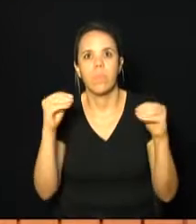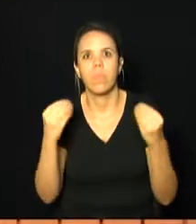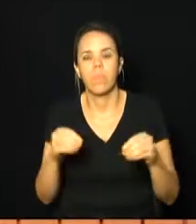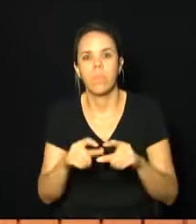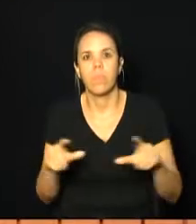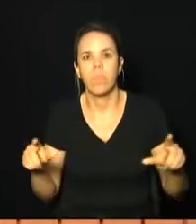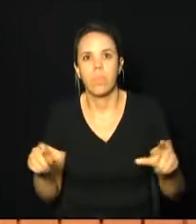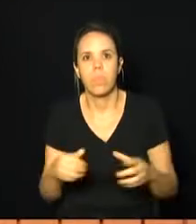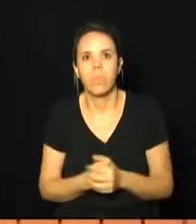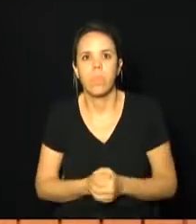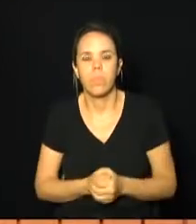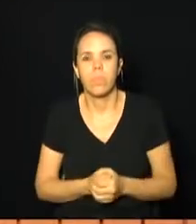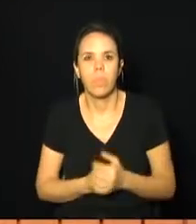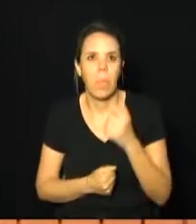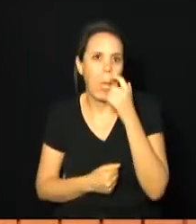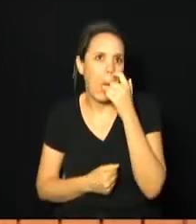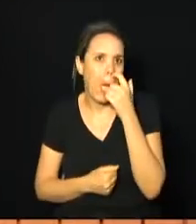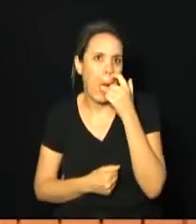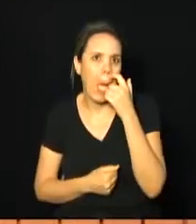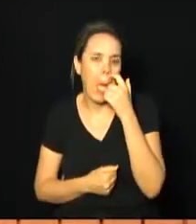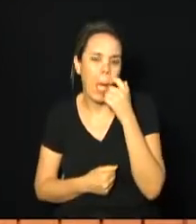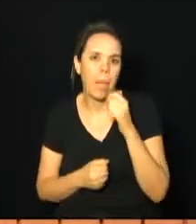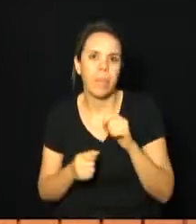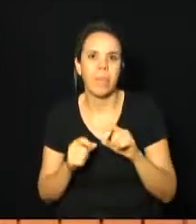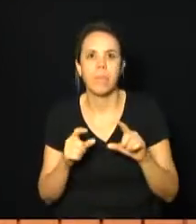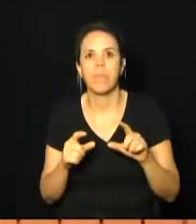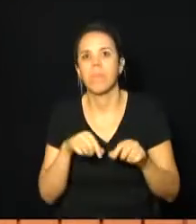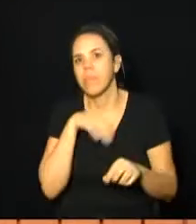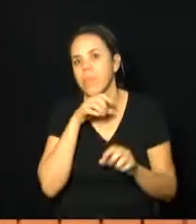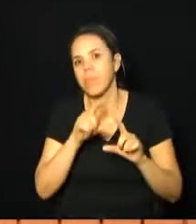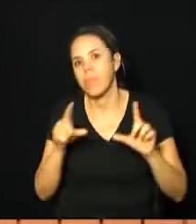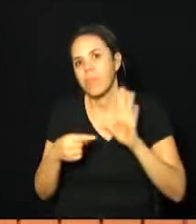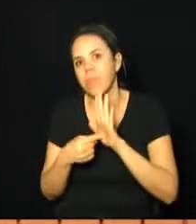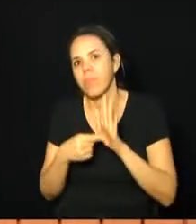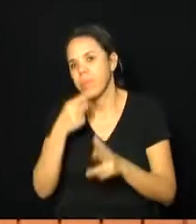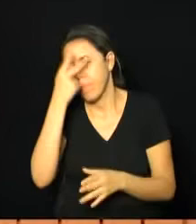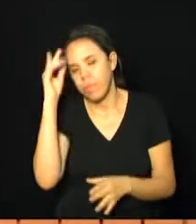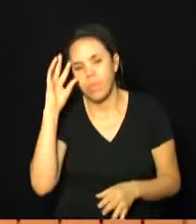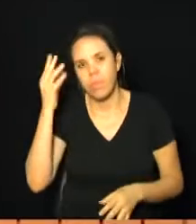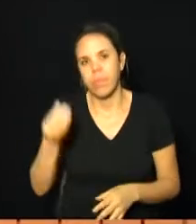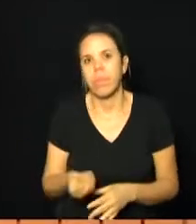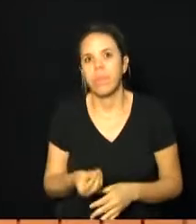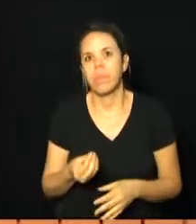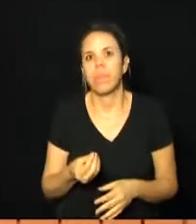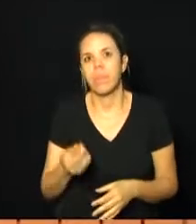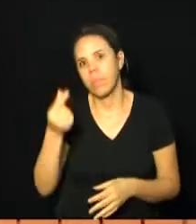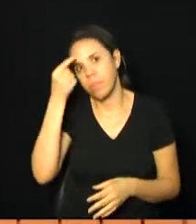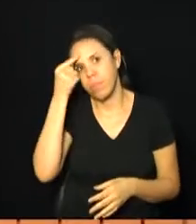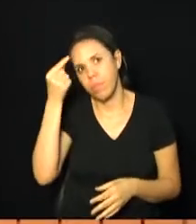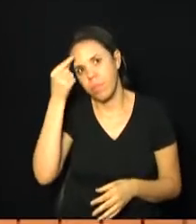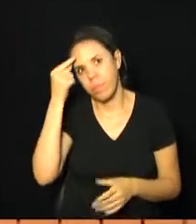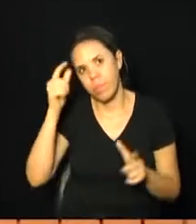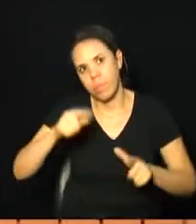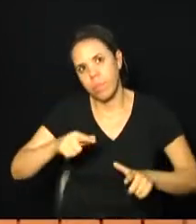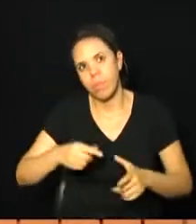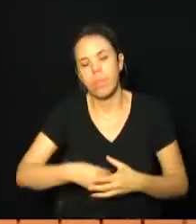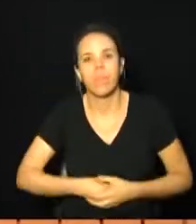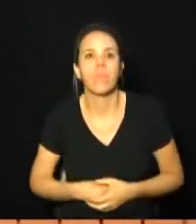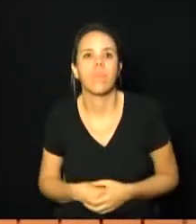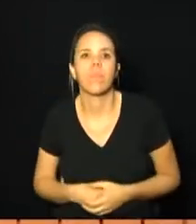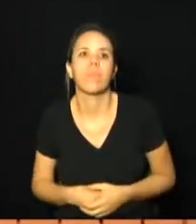placas com sinalização de bichos e tudo mais, para a pessoa entender e conscientizar de onde ele está